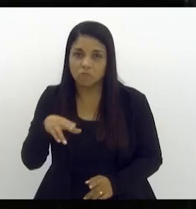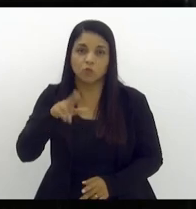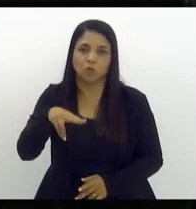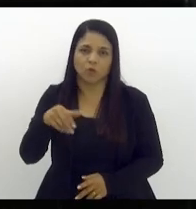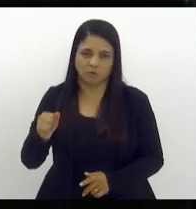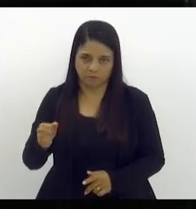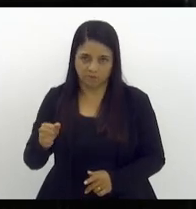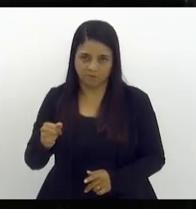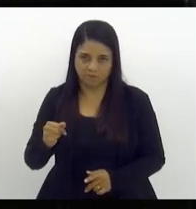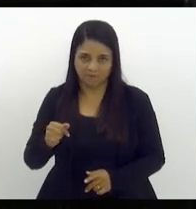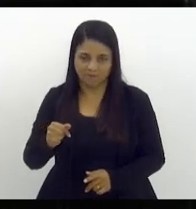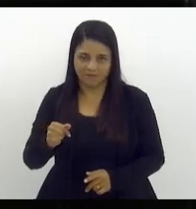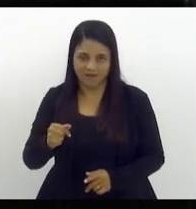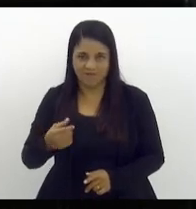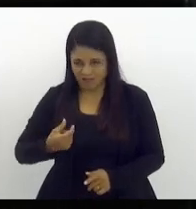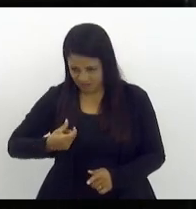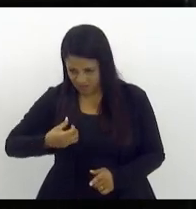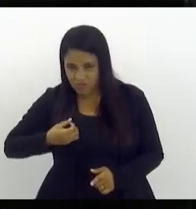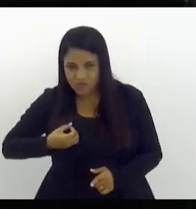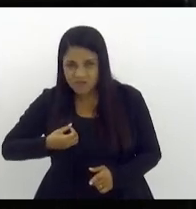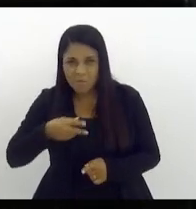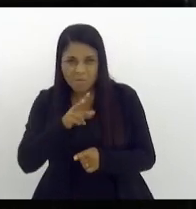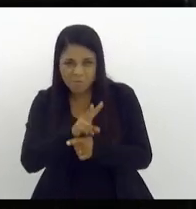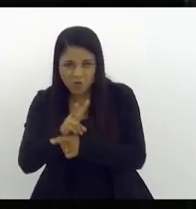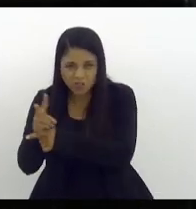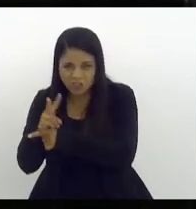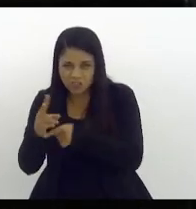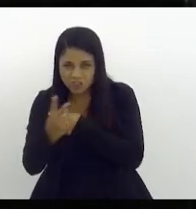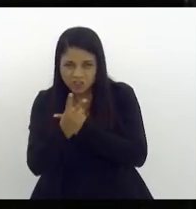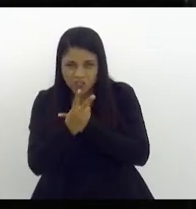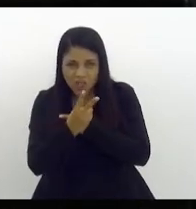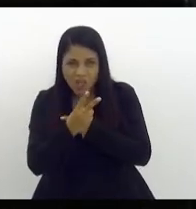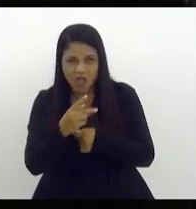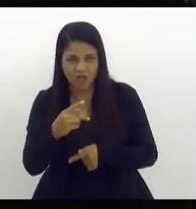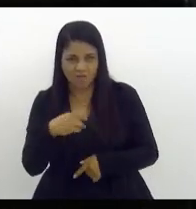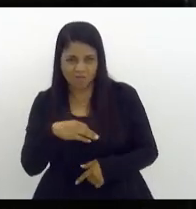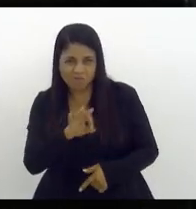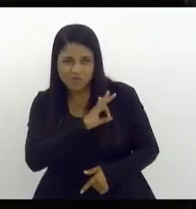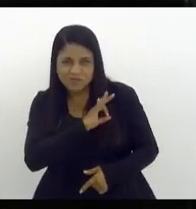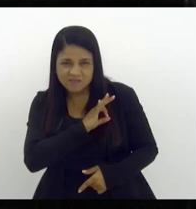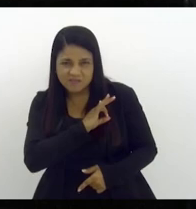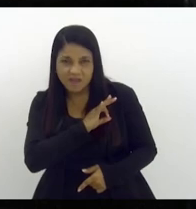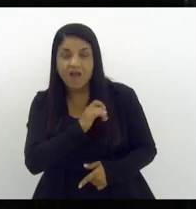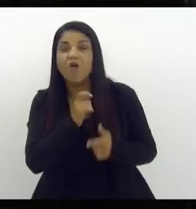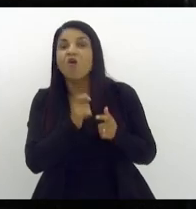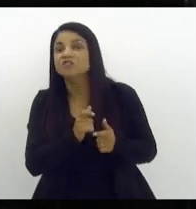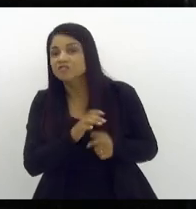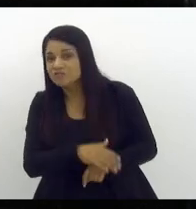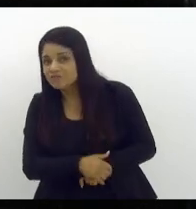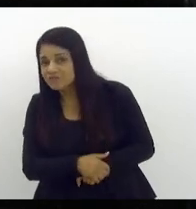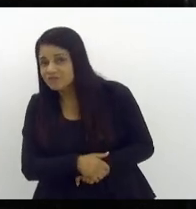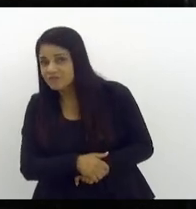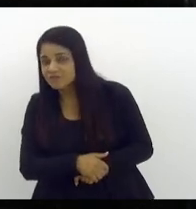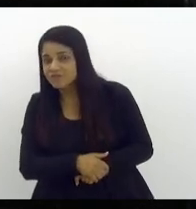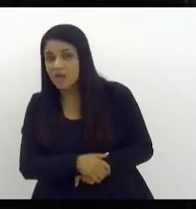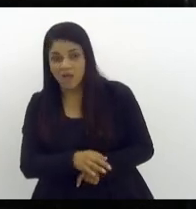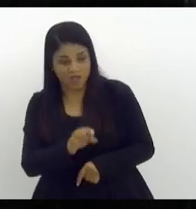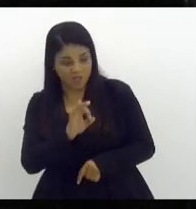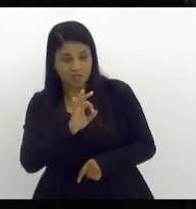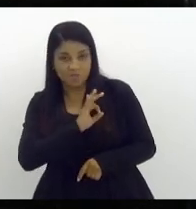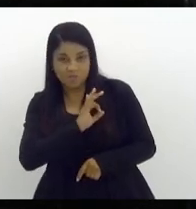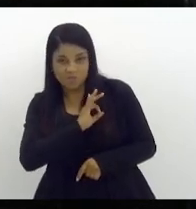que isso vai proteger mais o policial. Aonde? Aonde que isso vai proteger mais o policial? Isso vai levar o policial à